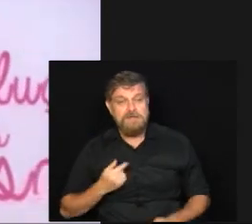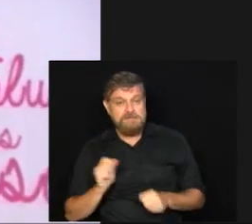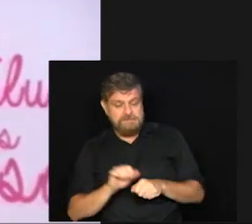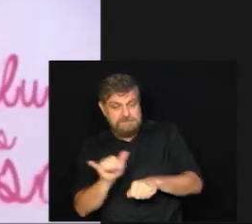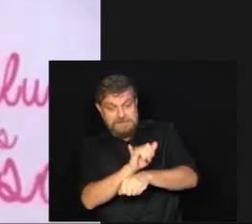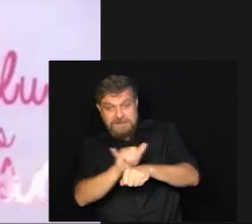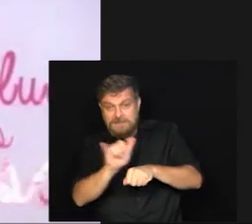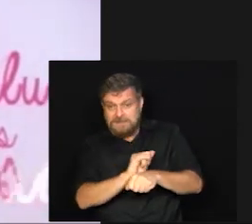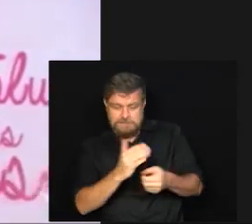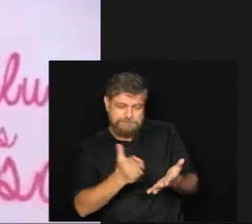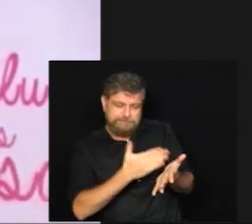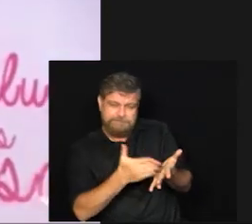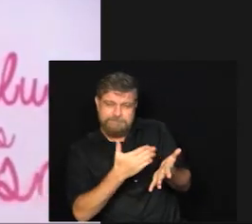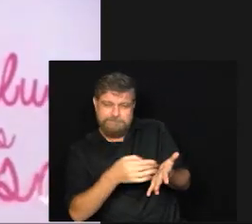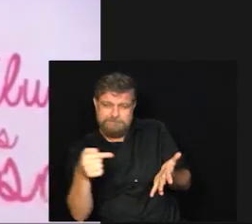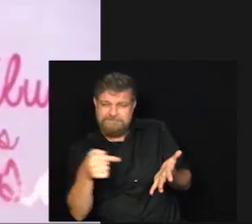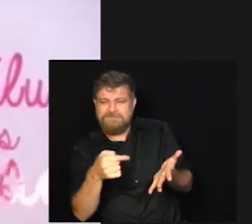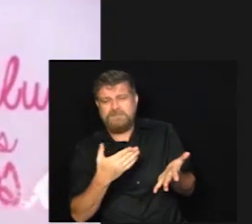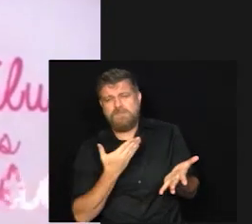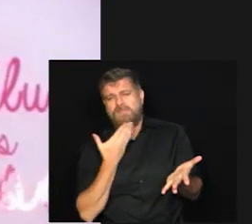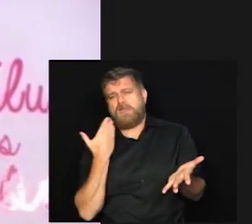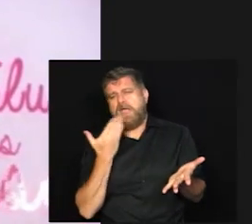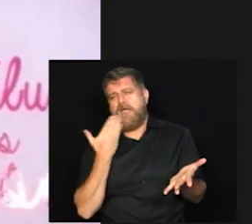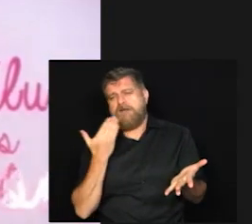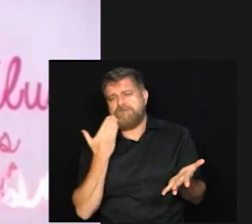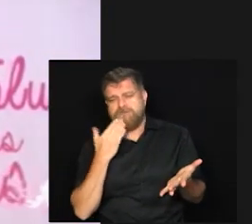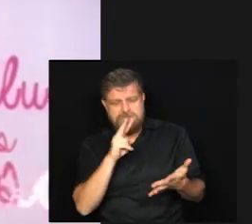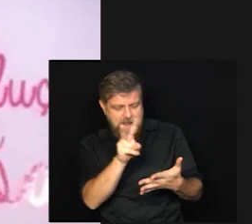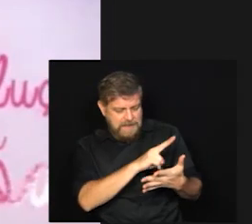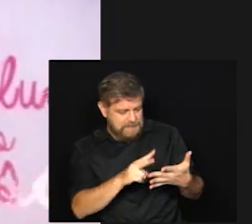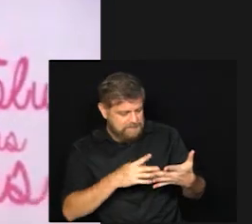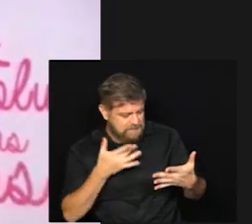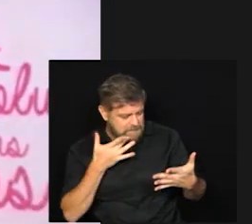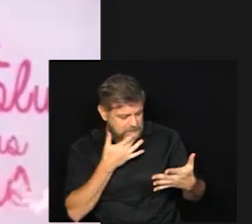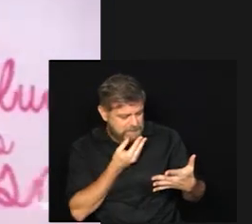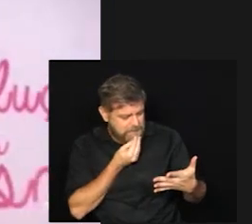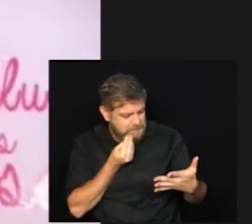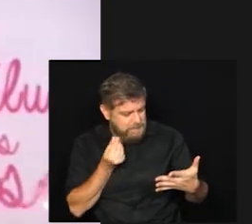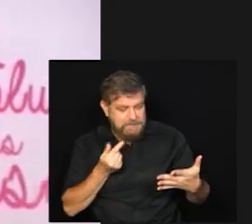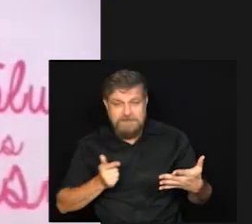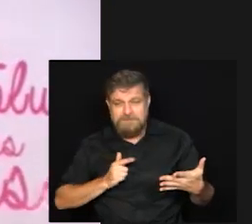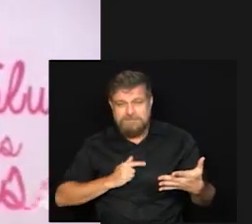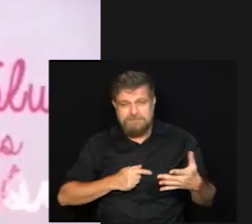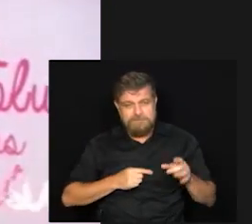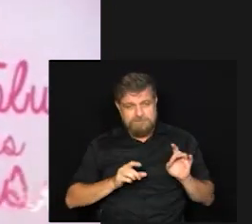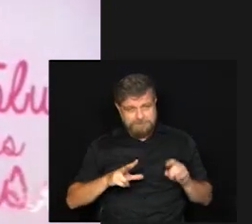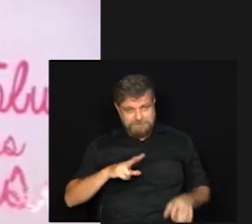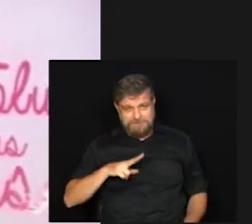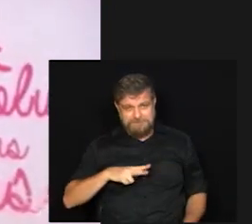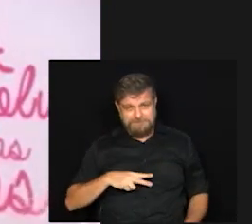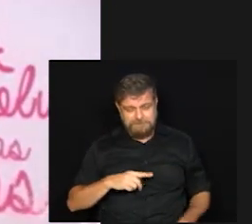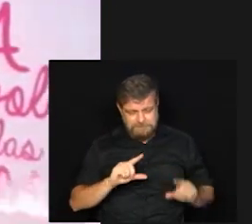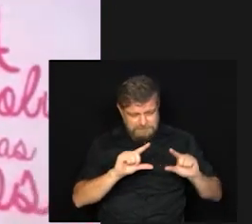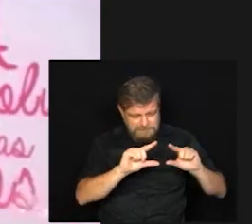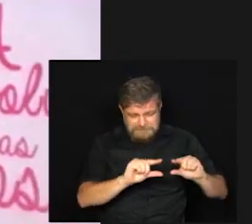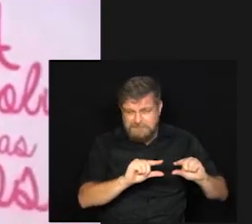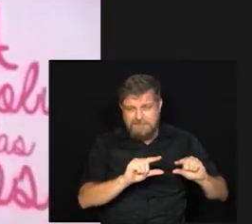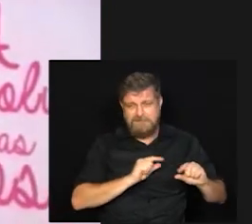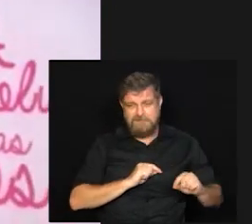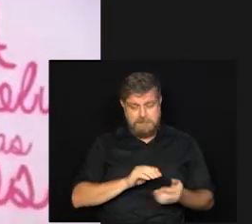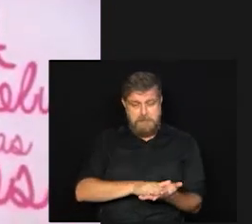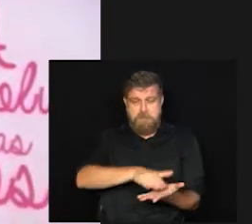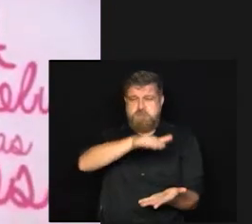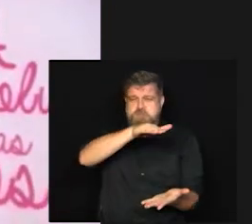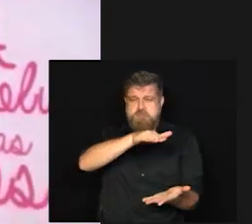desenvolvendo obras de fácil leitura, obras particularmente pequenas, né? Para